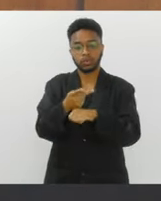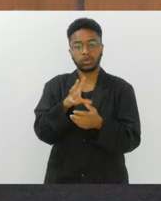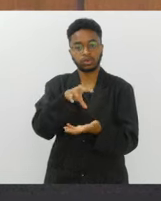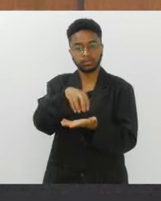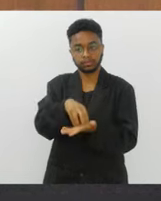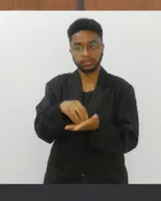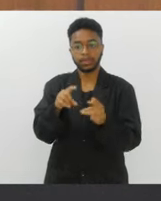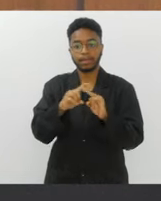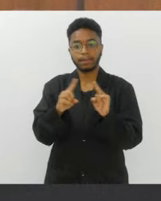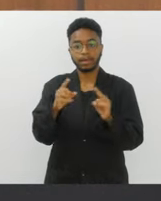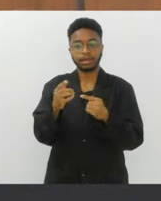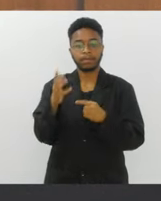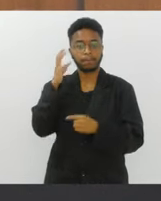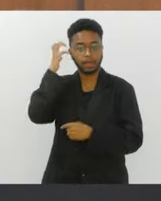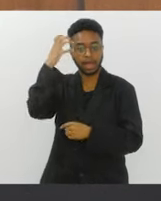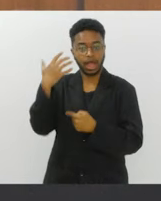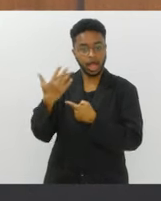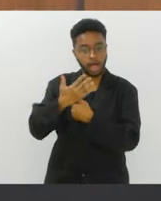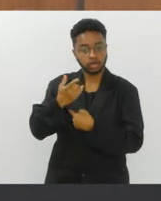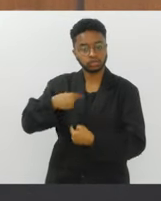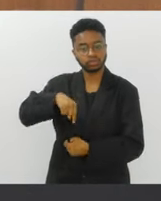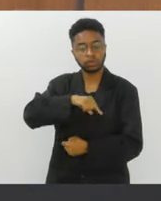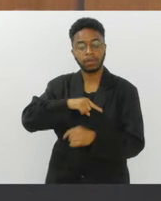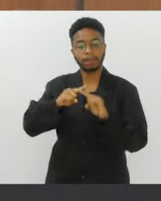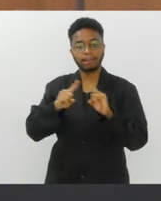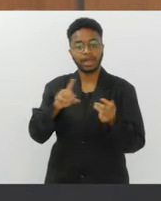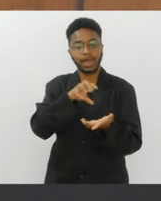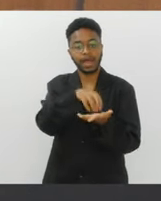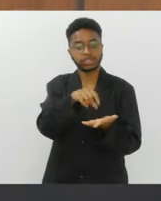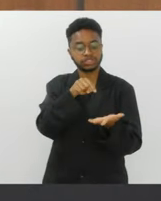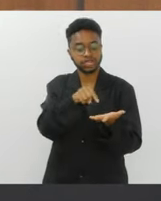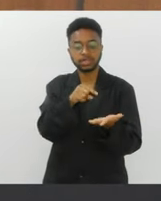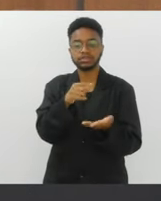pela Marielle Franco, e a Getrans até então